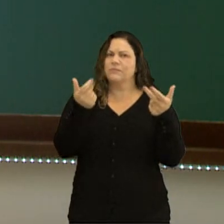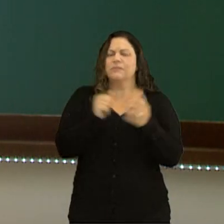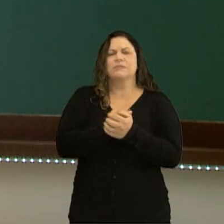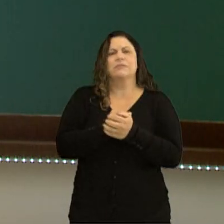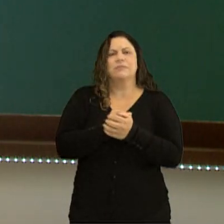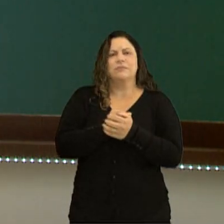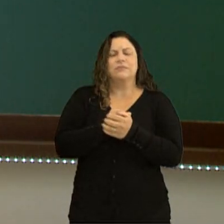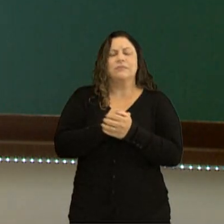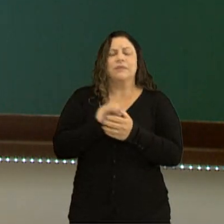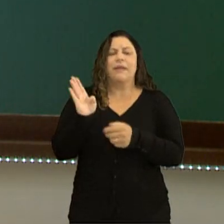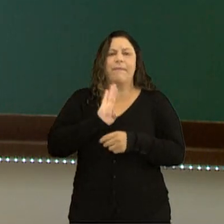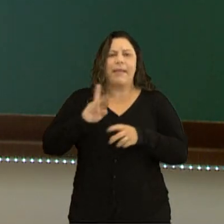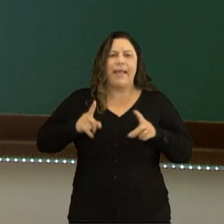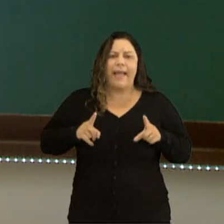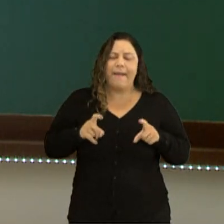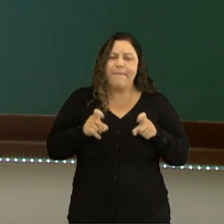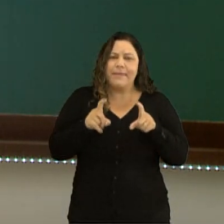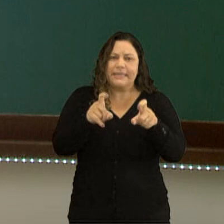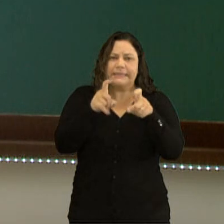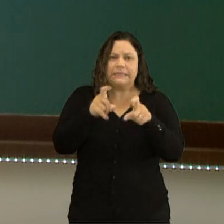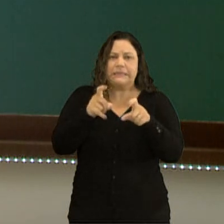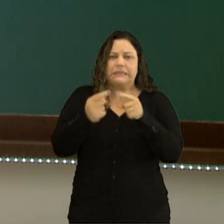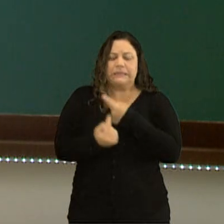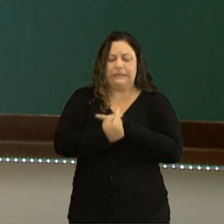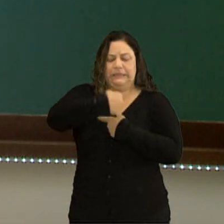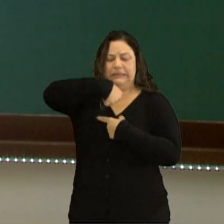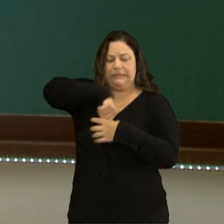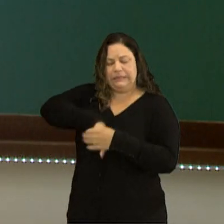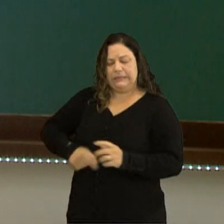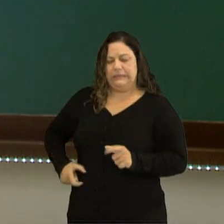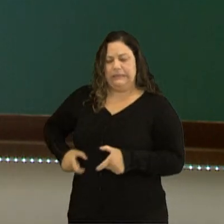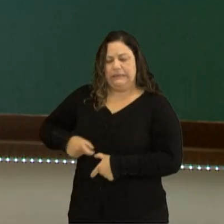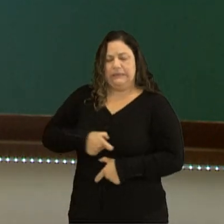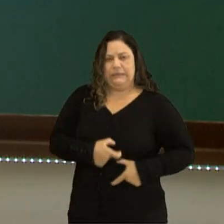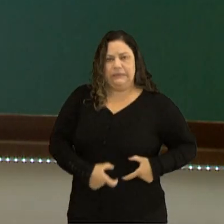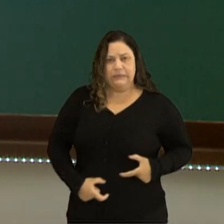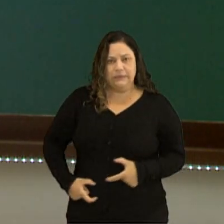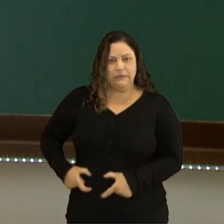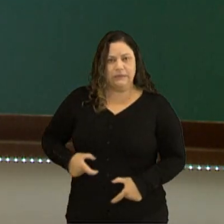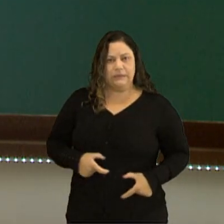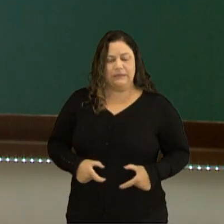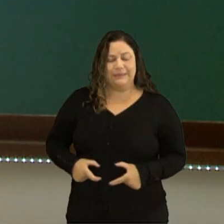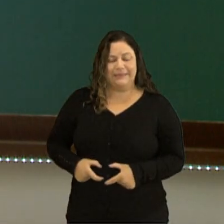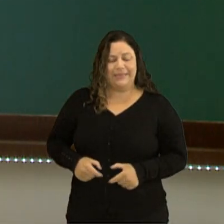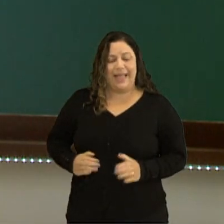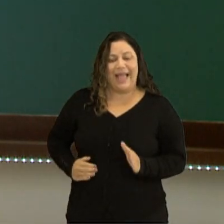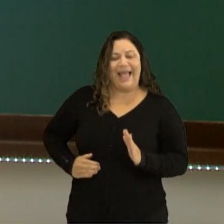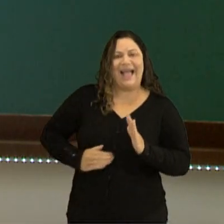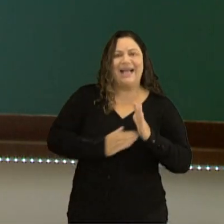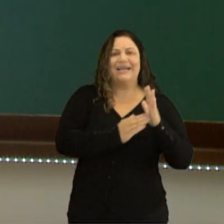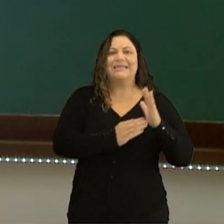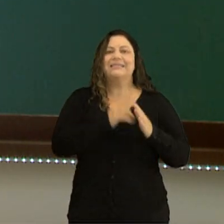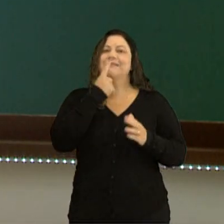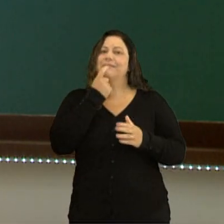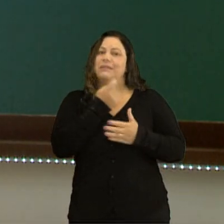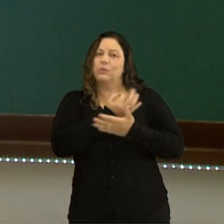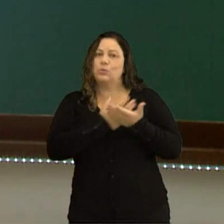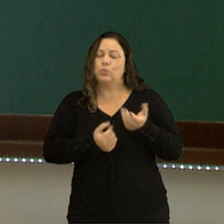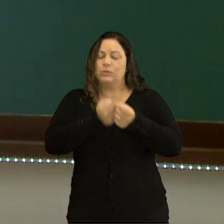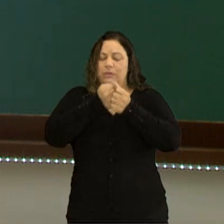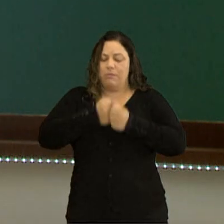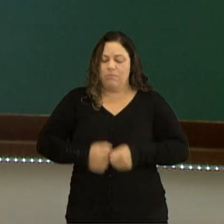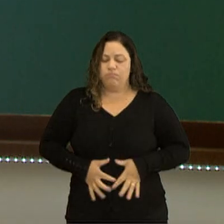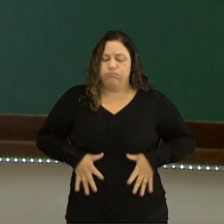essa bactéria ela vai atravessar o epitélio do nosso intestino e alcançar a corrente sanguínea, espalhando-se